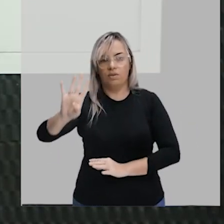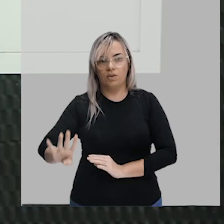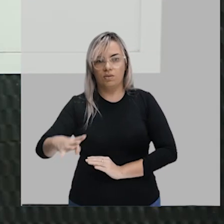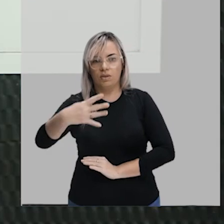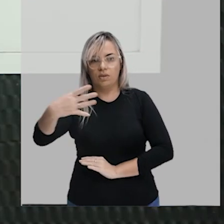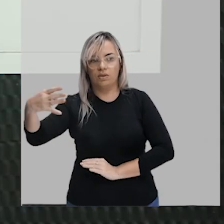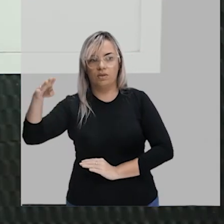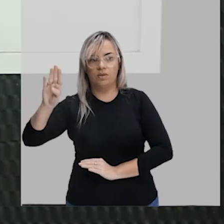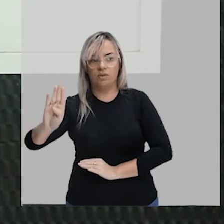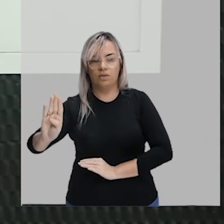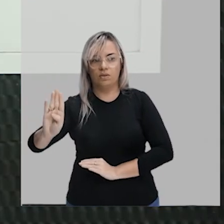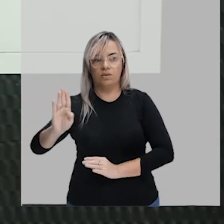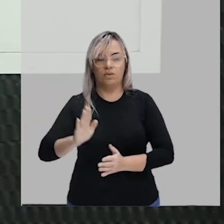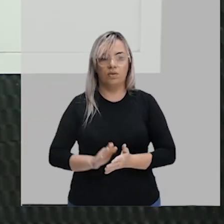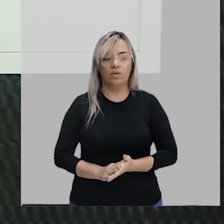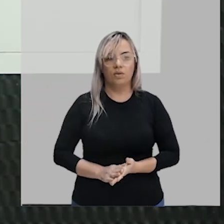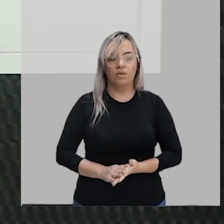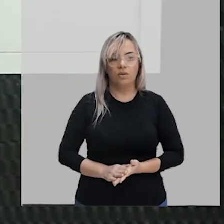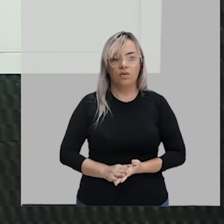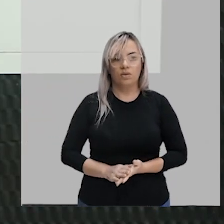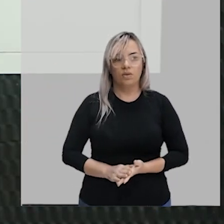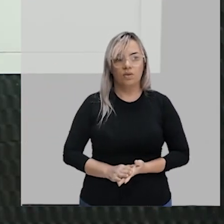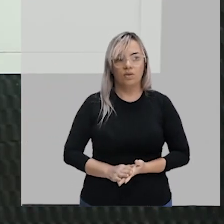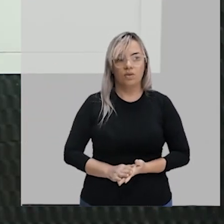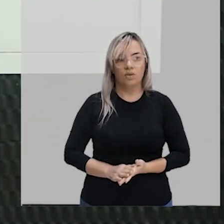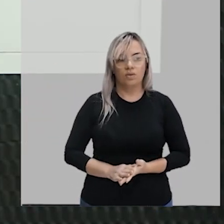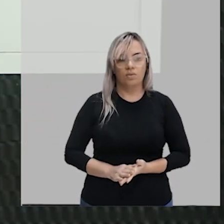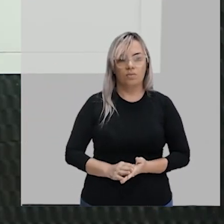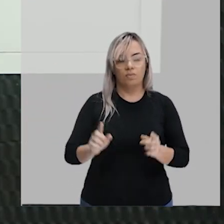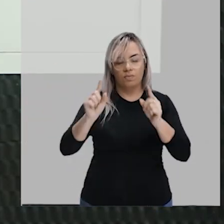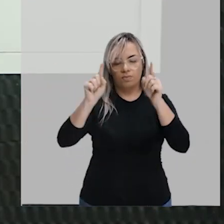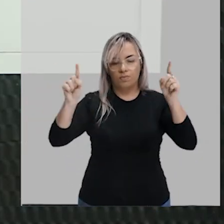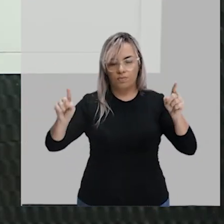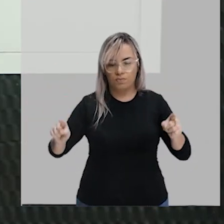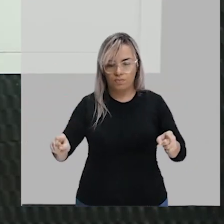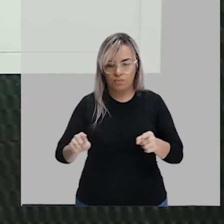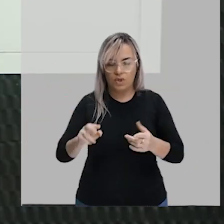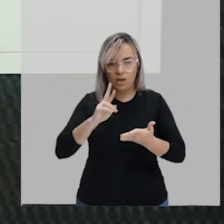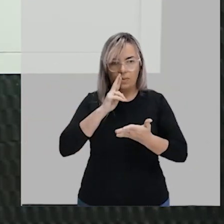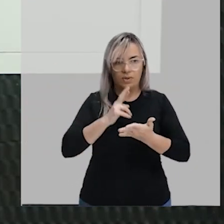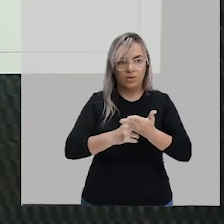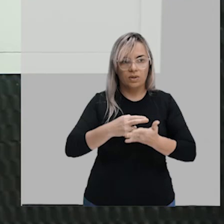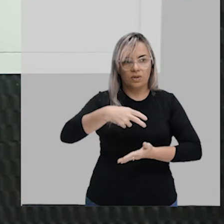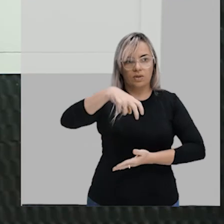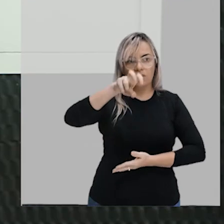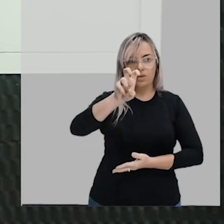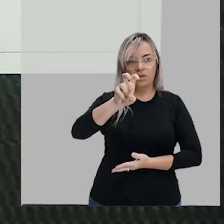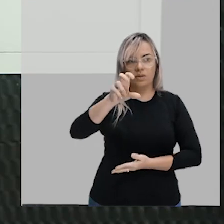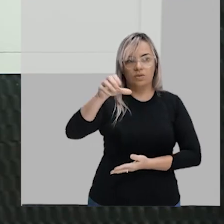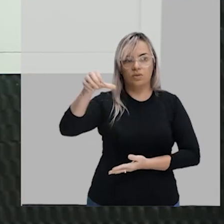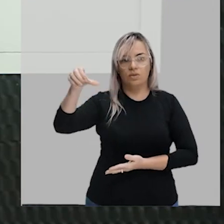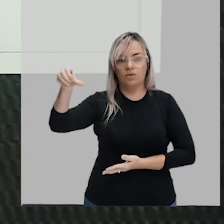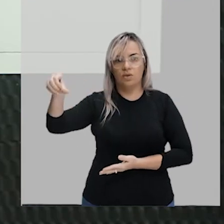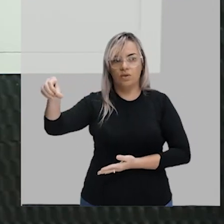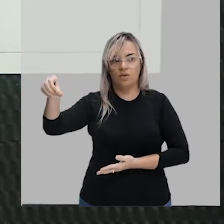B vai obter a matriz cujos elementos são 5, 7, 9 e